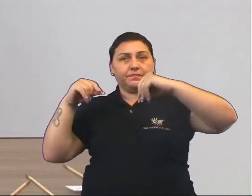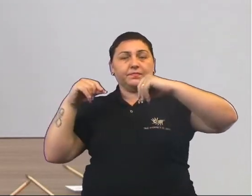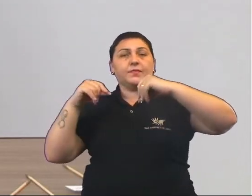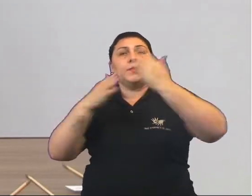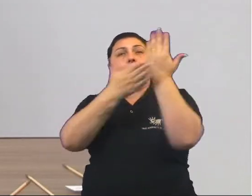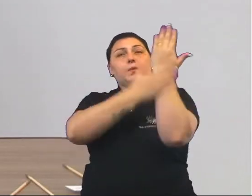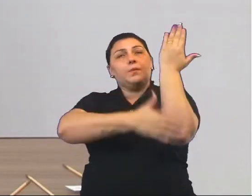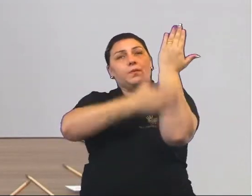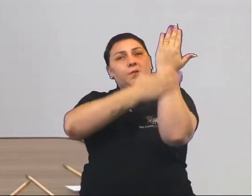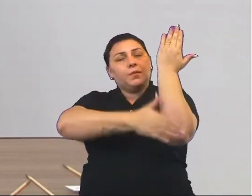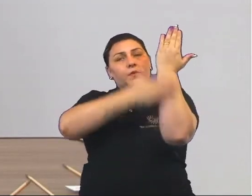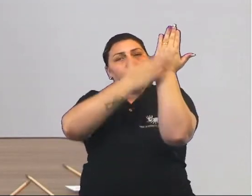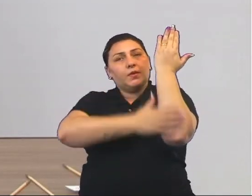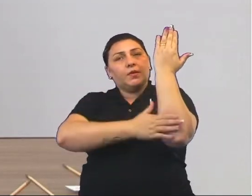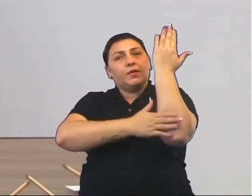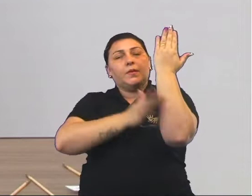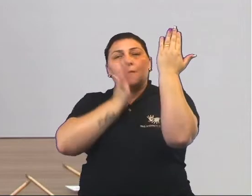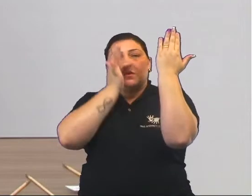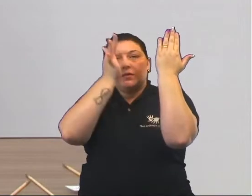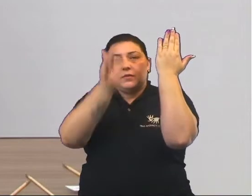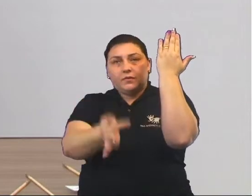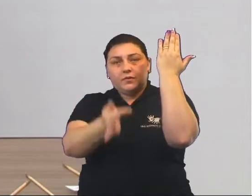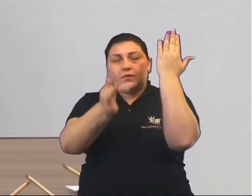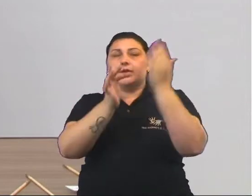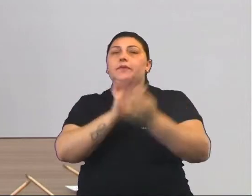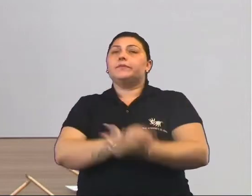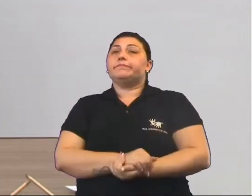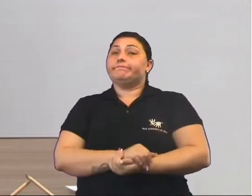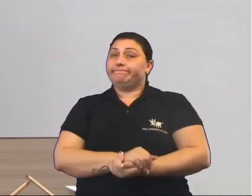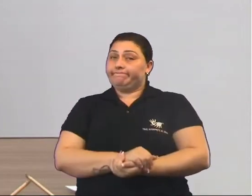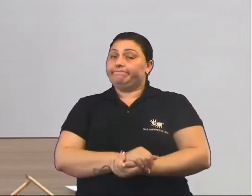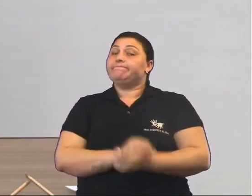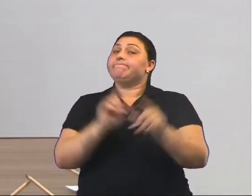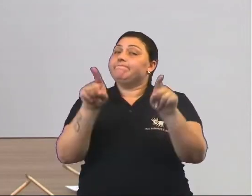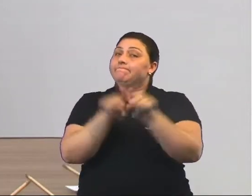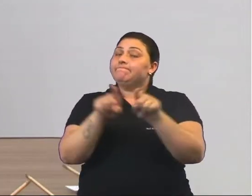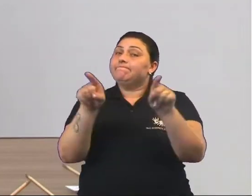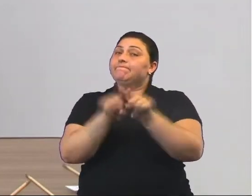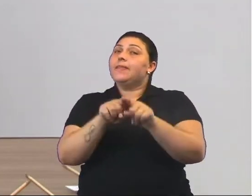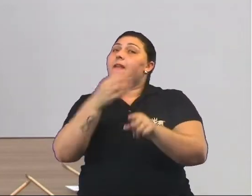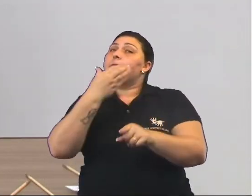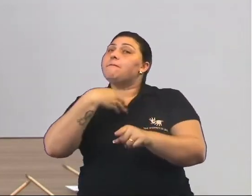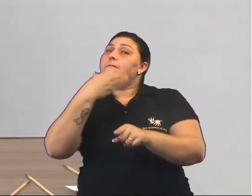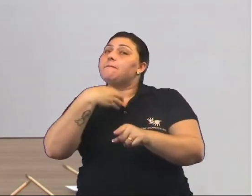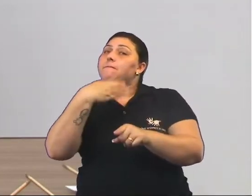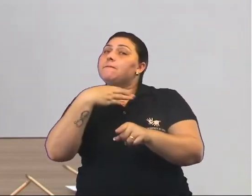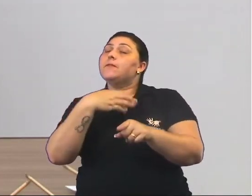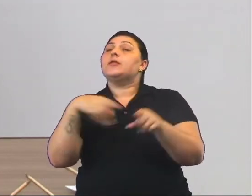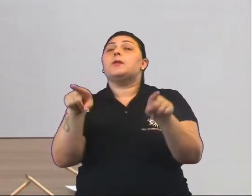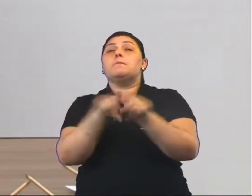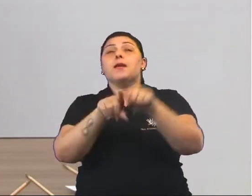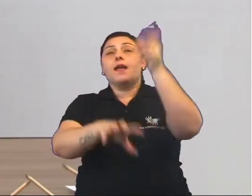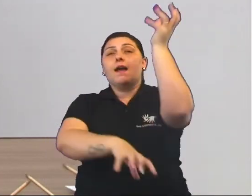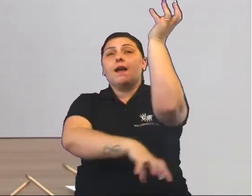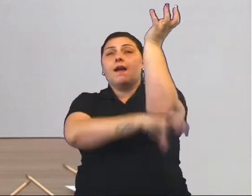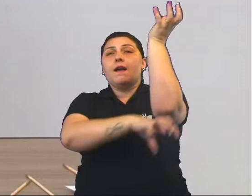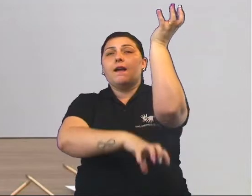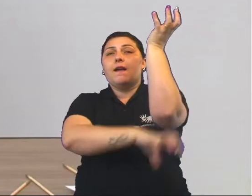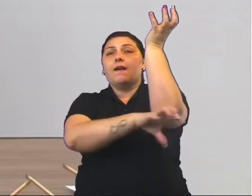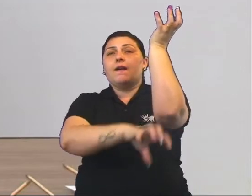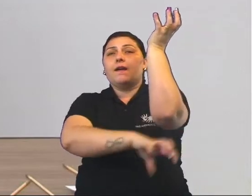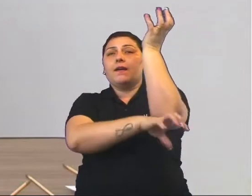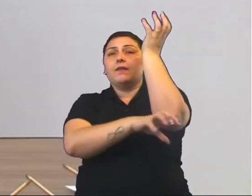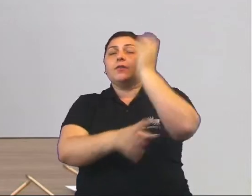o caule, tem as flores, também tem frutos e tem a